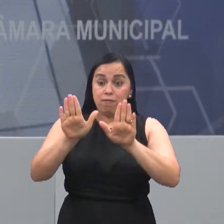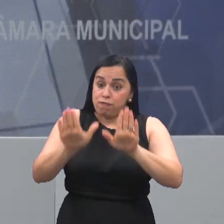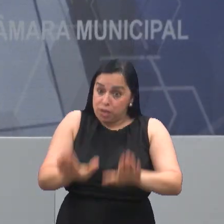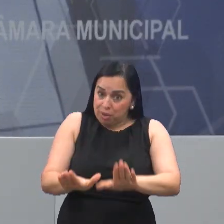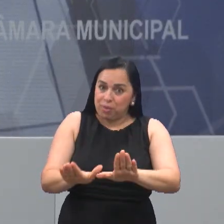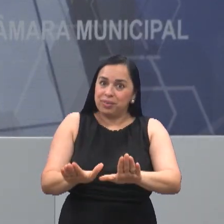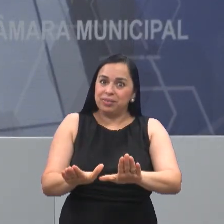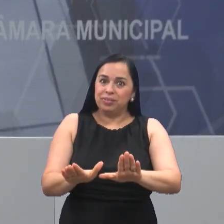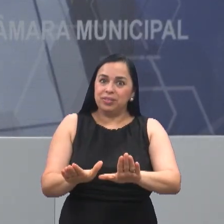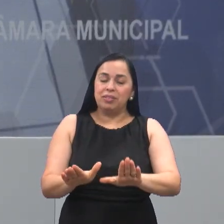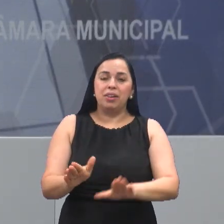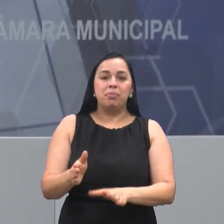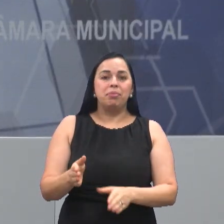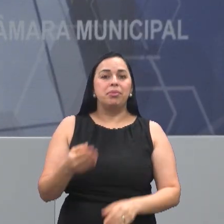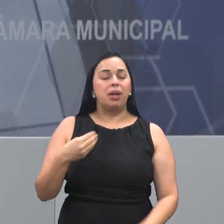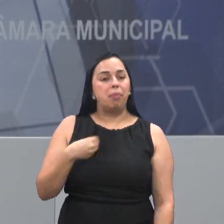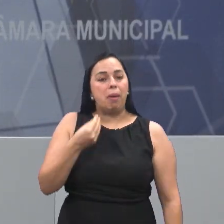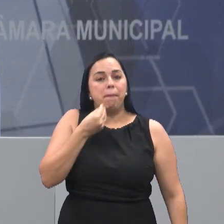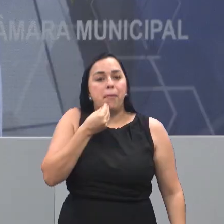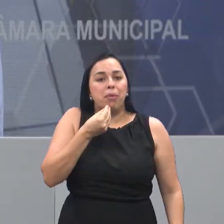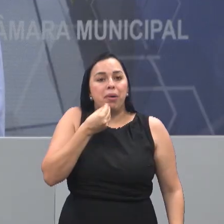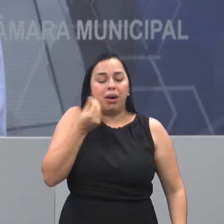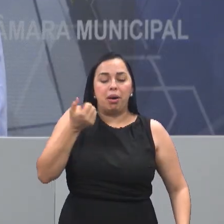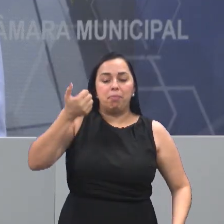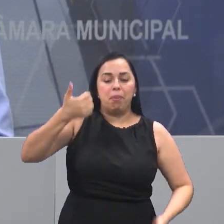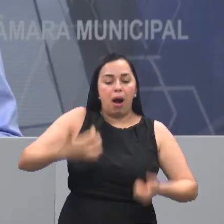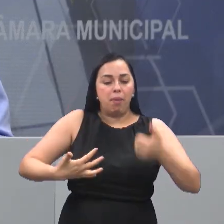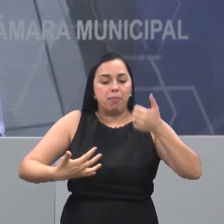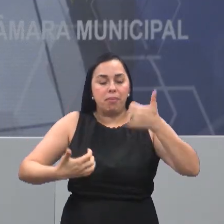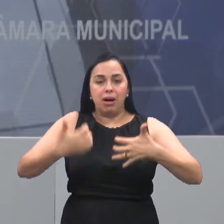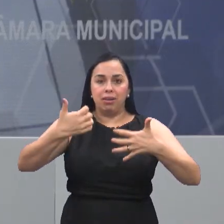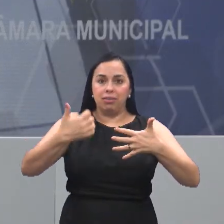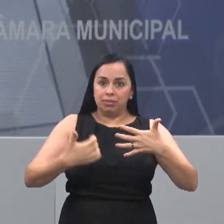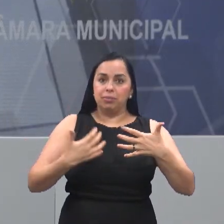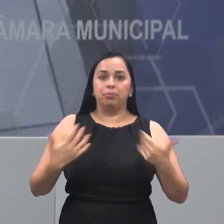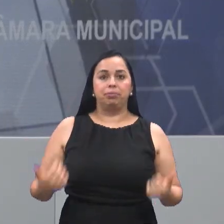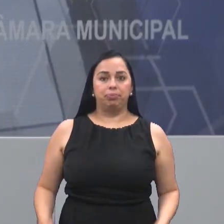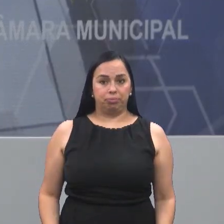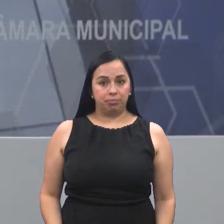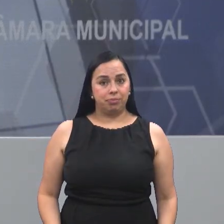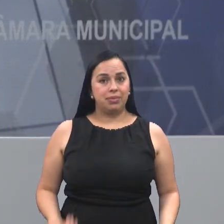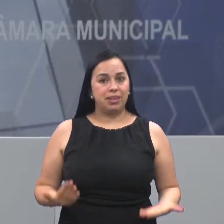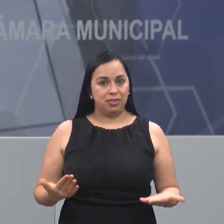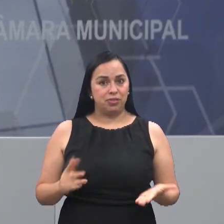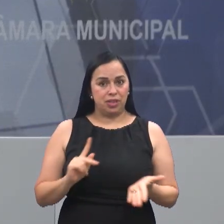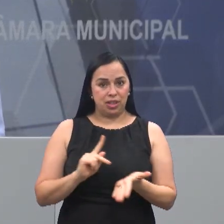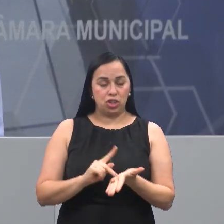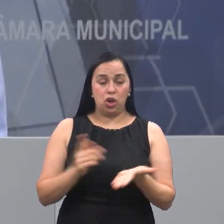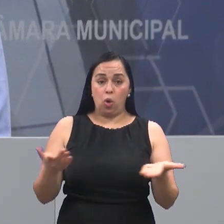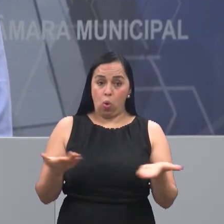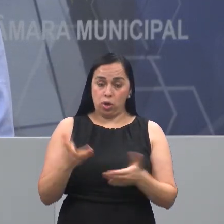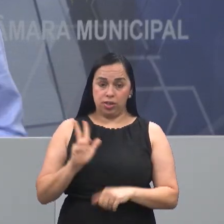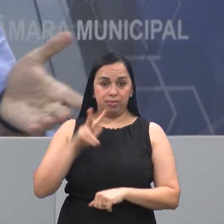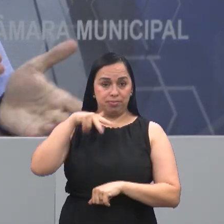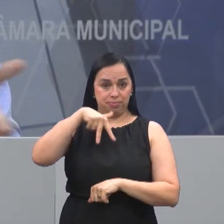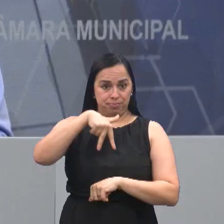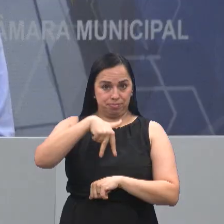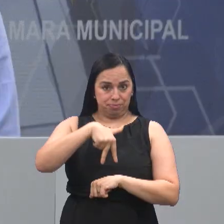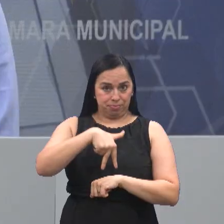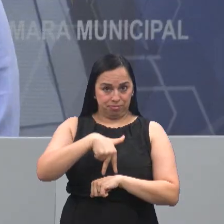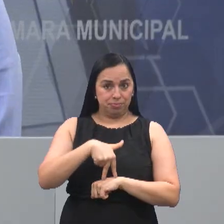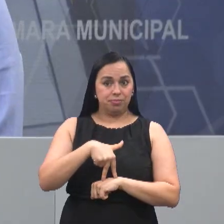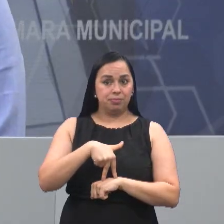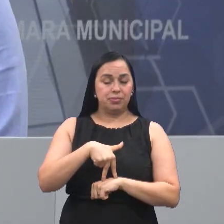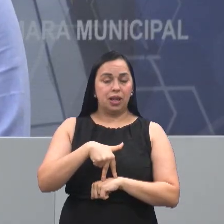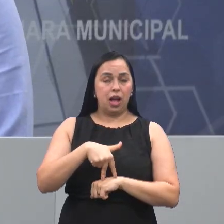vai dar a oportunidade da gente fazer a nossa exposição e defesa. Afinal, eu venho aqui hoje porque, há 2